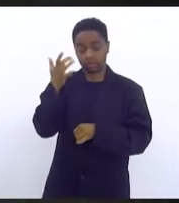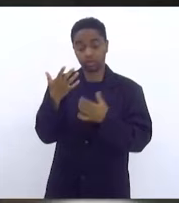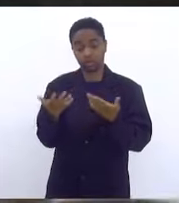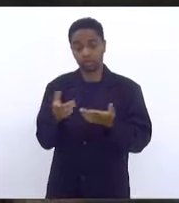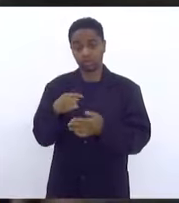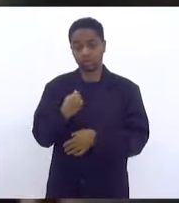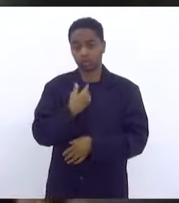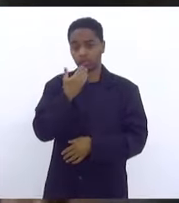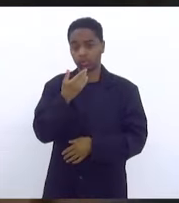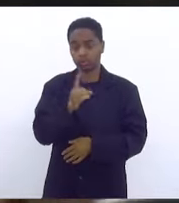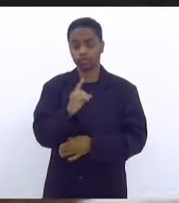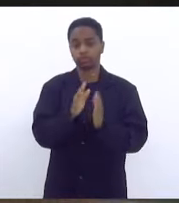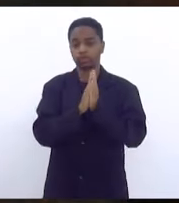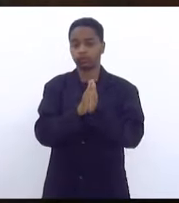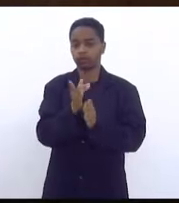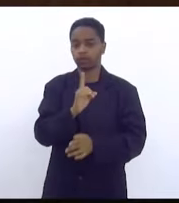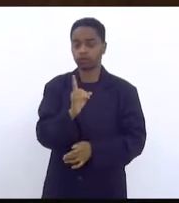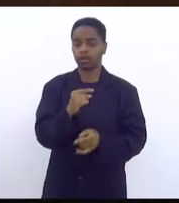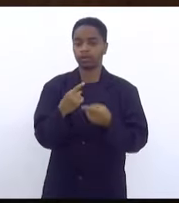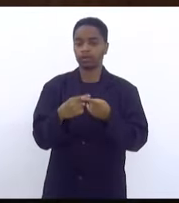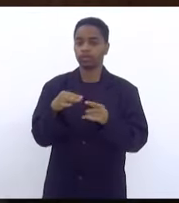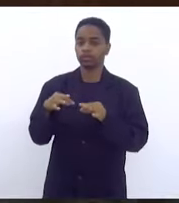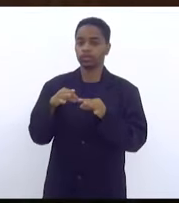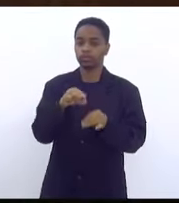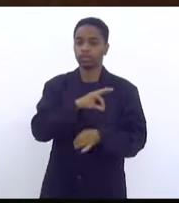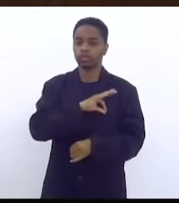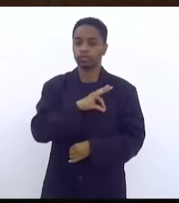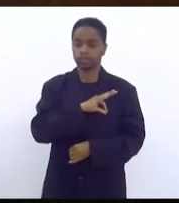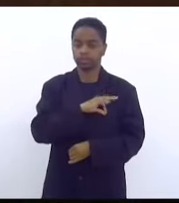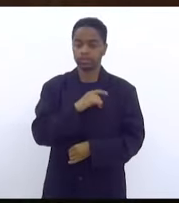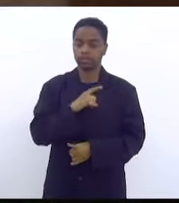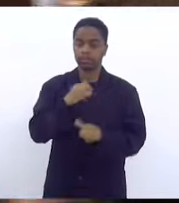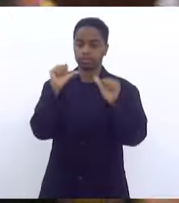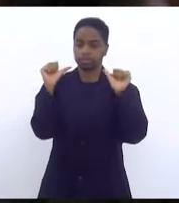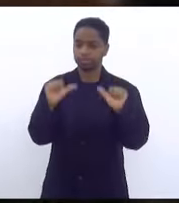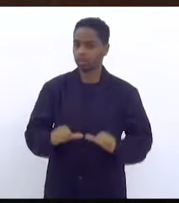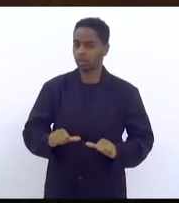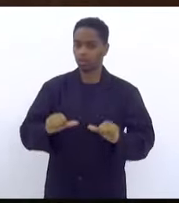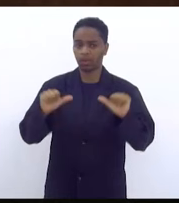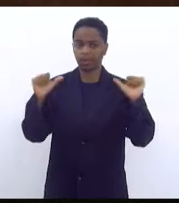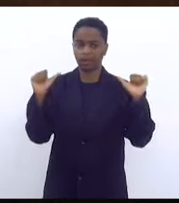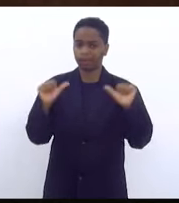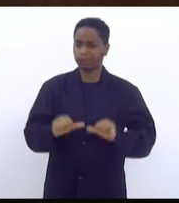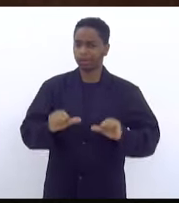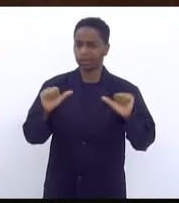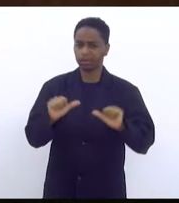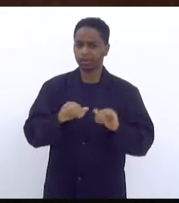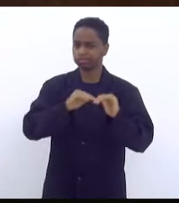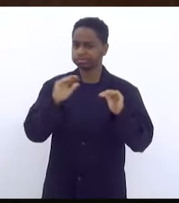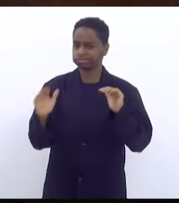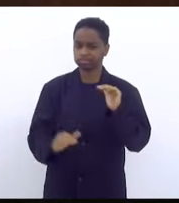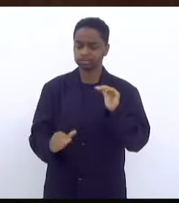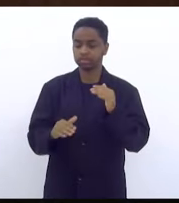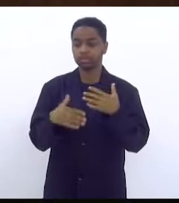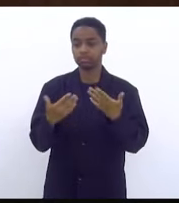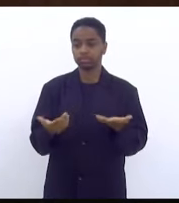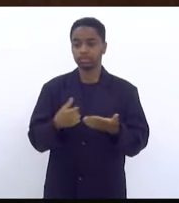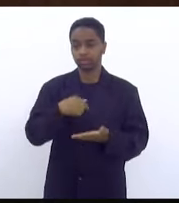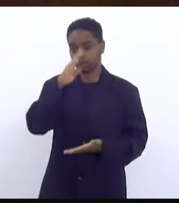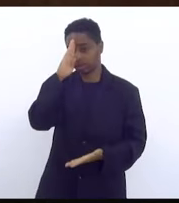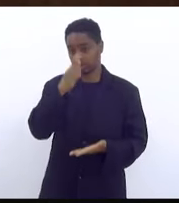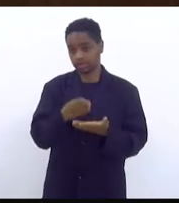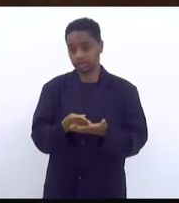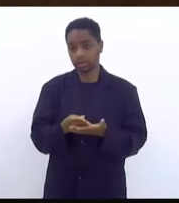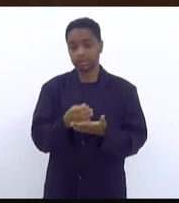não estamos pedindo favor. Todos os nossos policiais estão com os piores dos piores da sociedade. E o que eu acredito é, enquanto